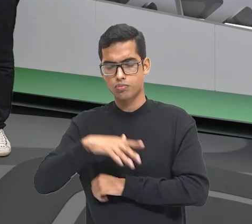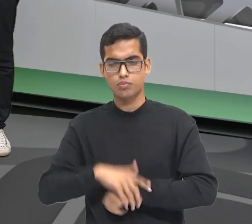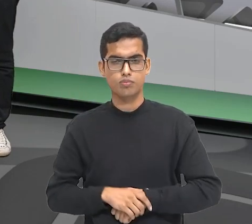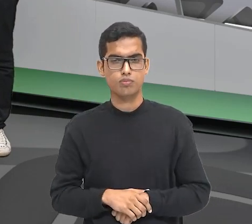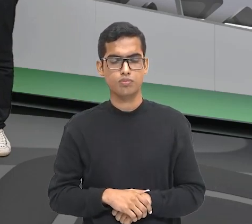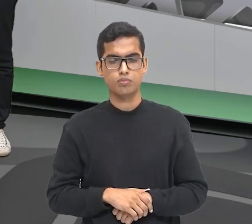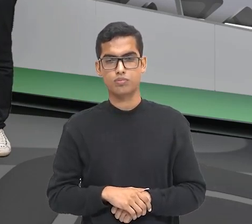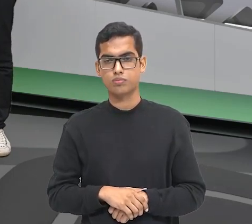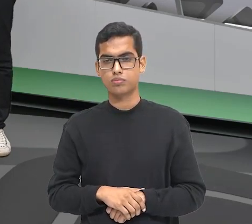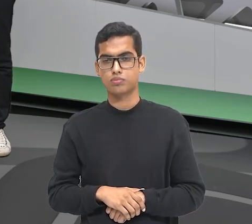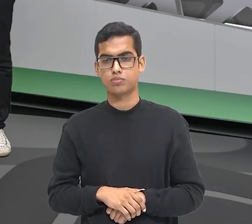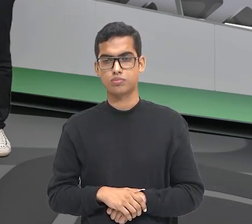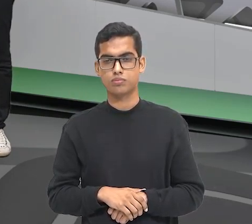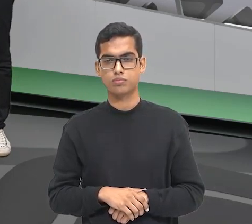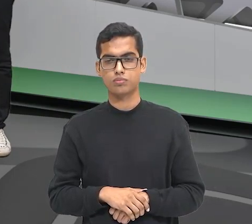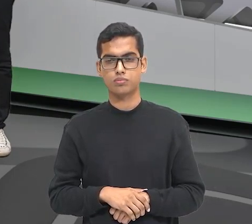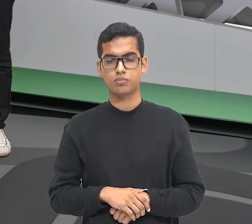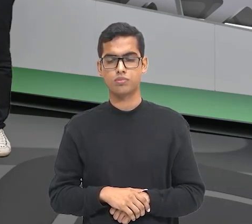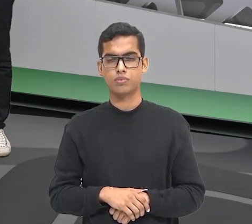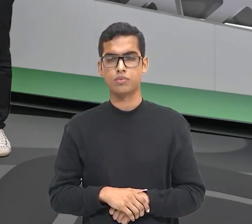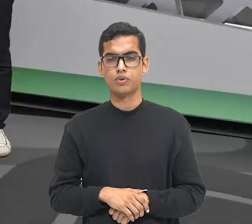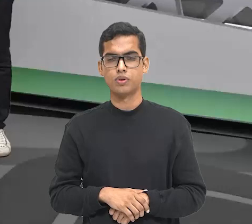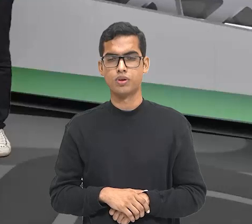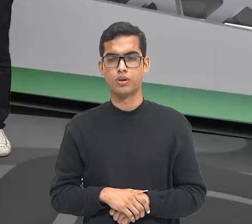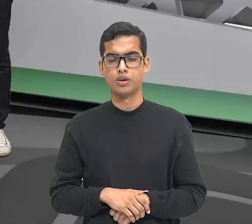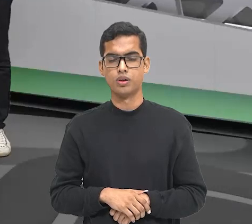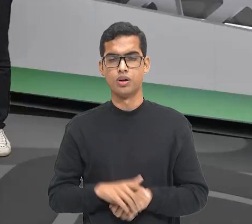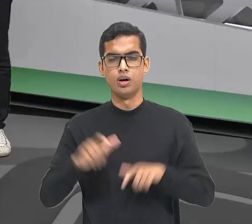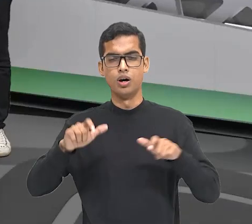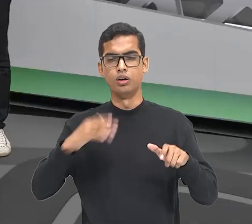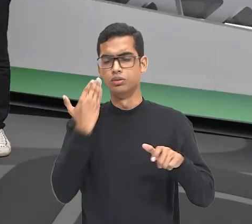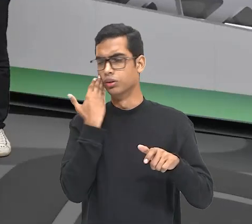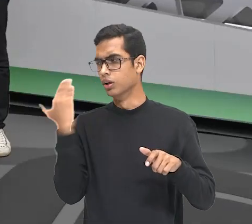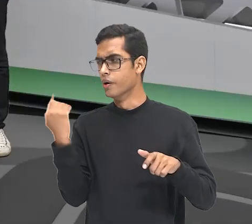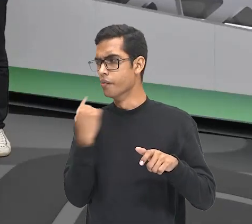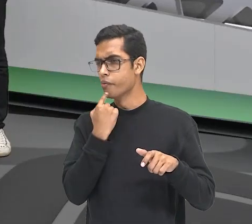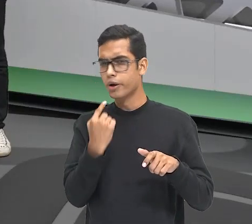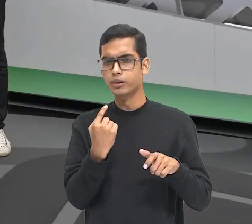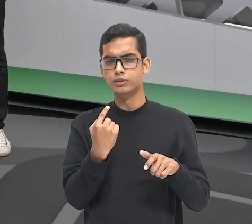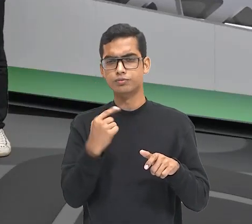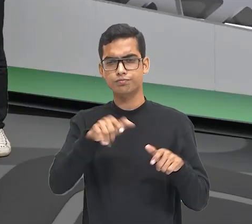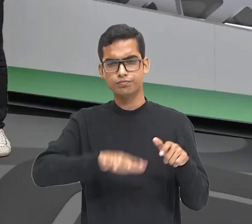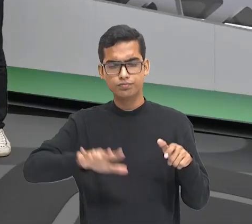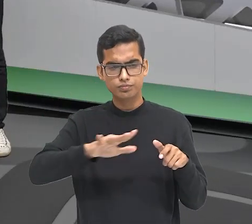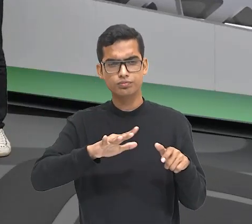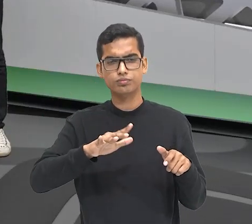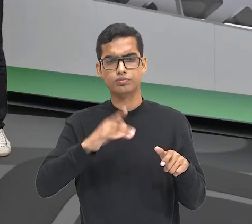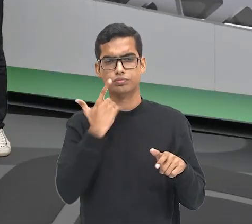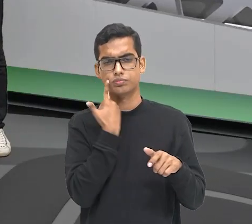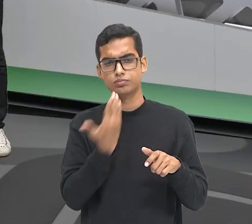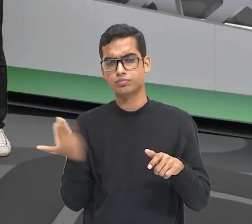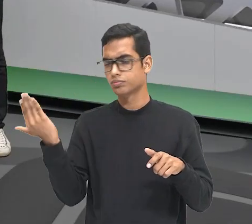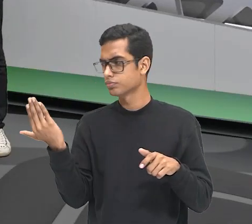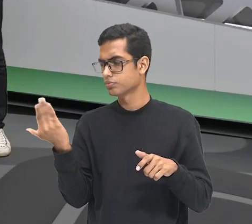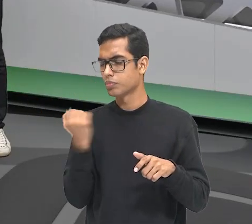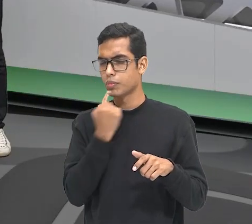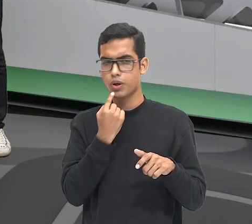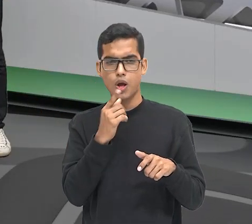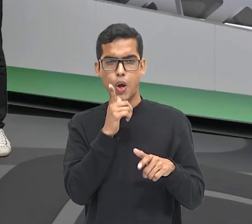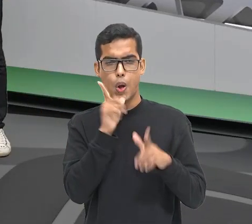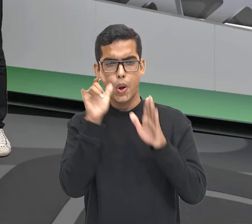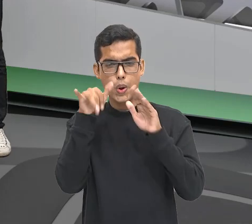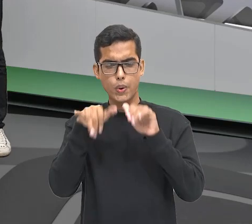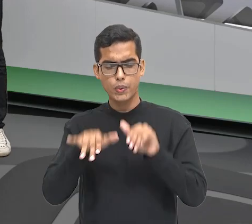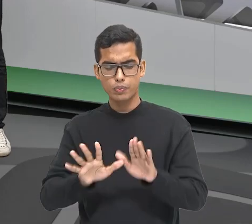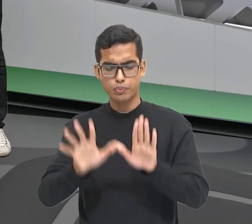só, nós temos ali, vamos para cá agora, e a gente vai visualizar essa cidade que está próxima dessa região ali,